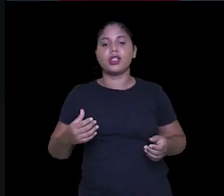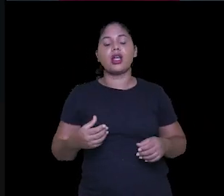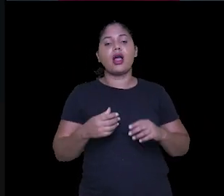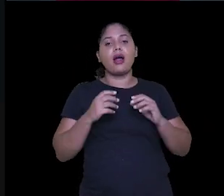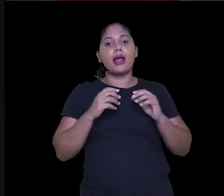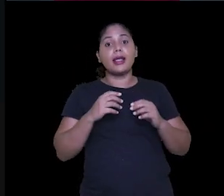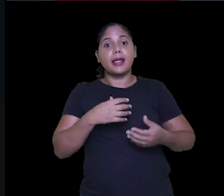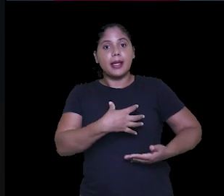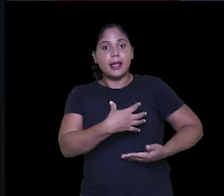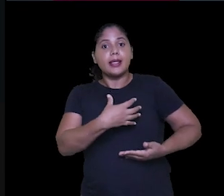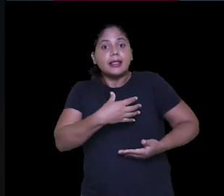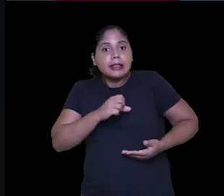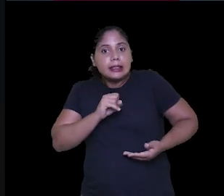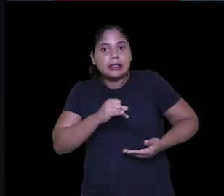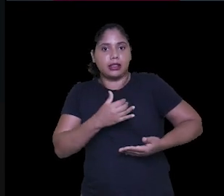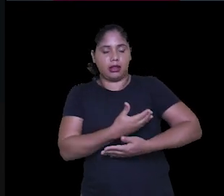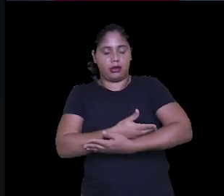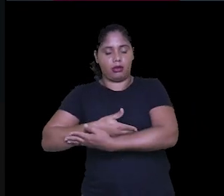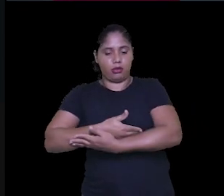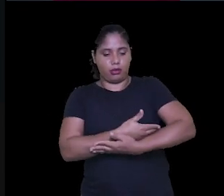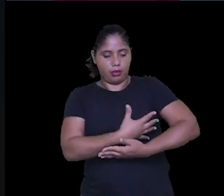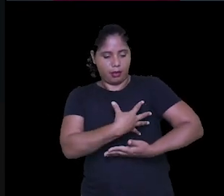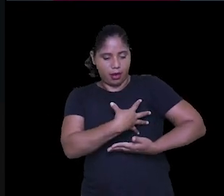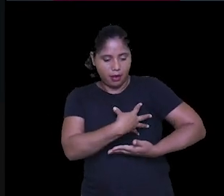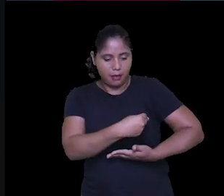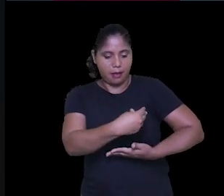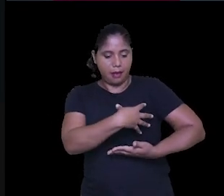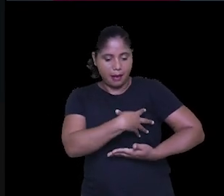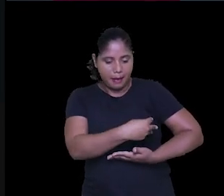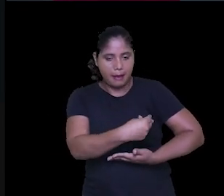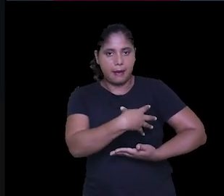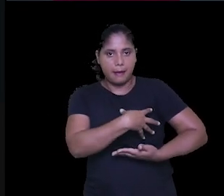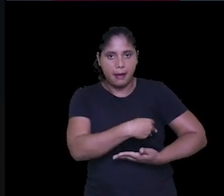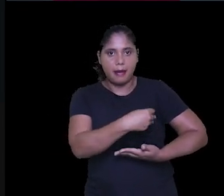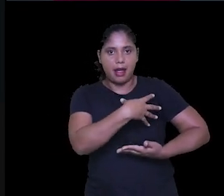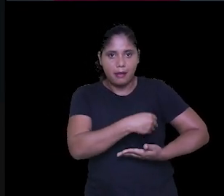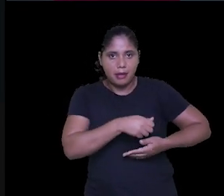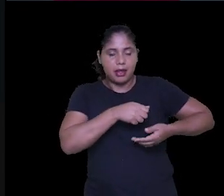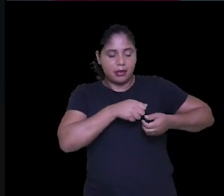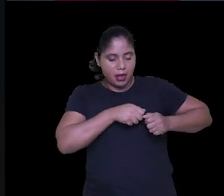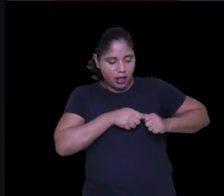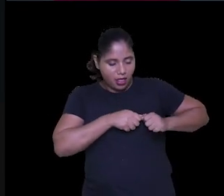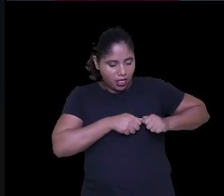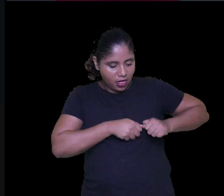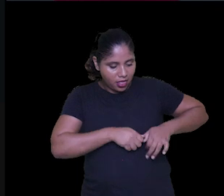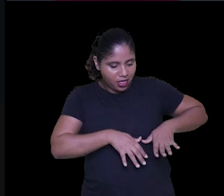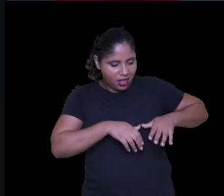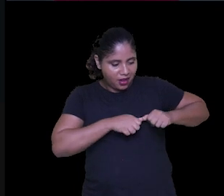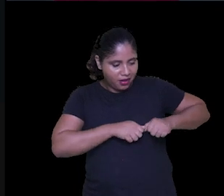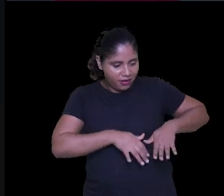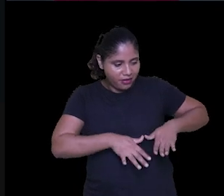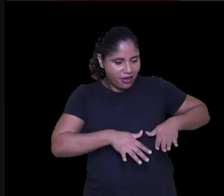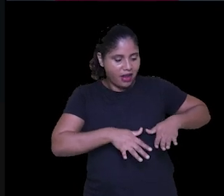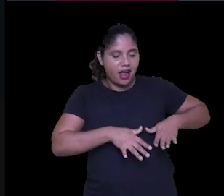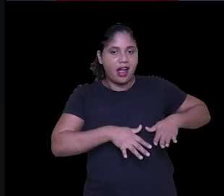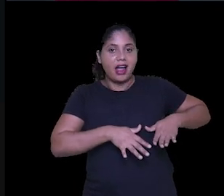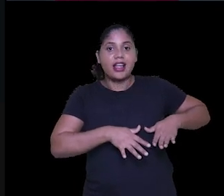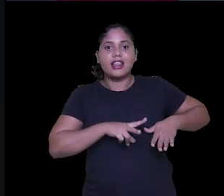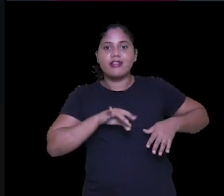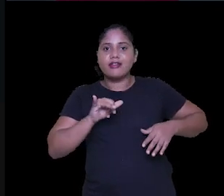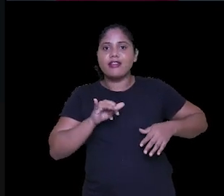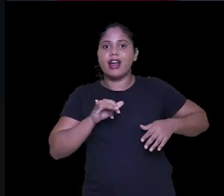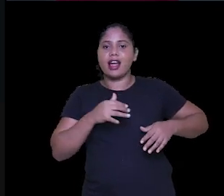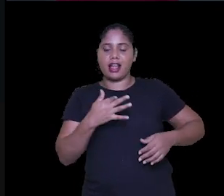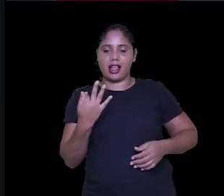alimentados frequentemente, que na maioria das vezes essa frequência ela vai ser entre 2 a 3 horas, e às vezes essa frequência ela